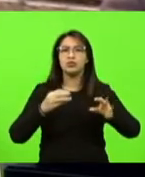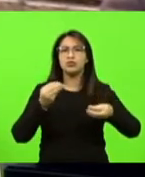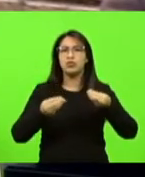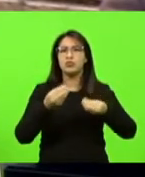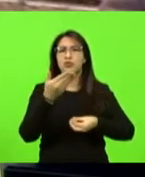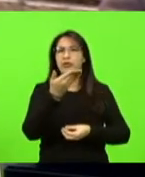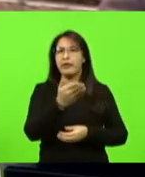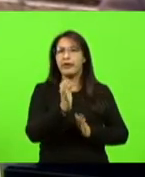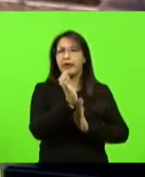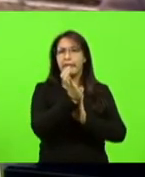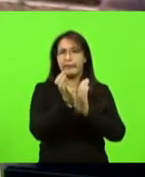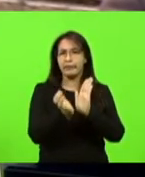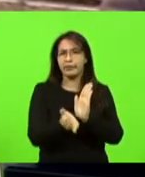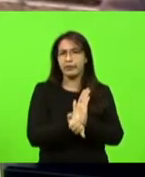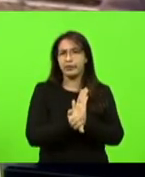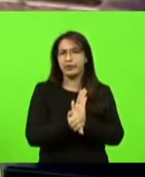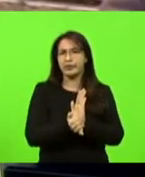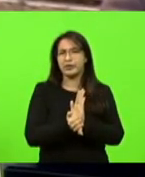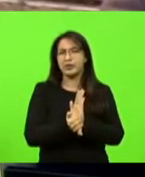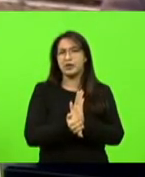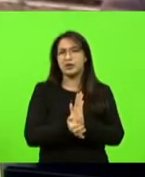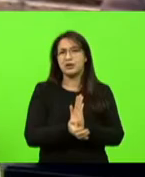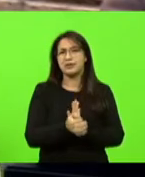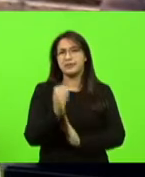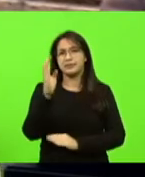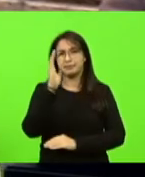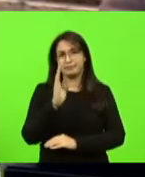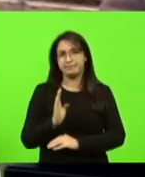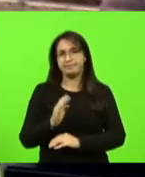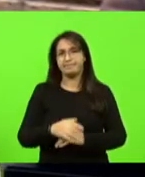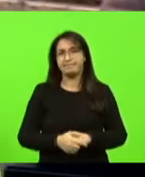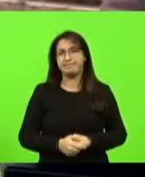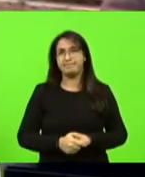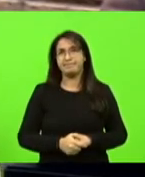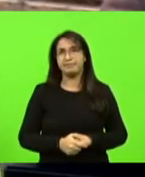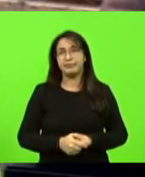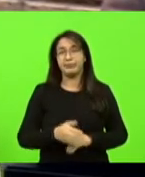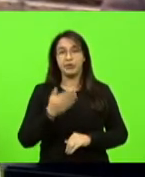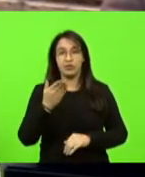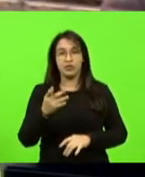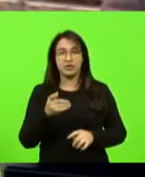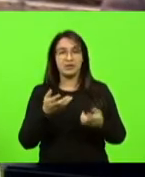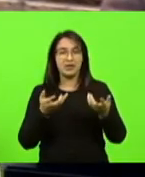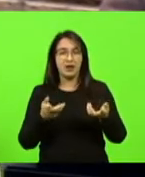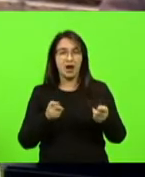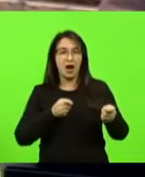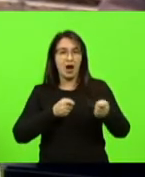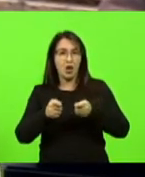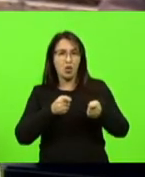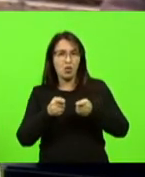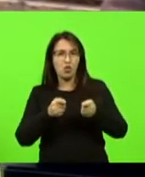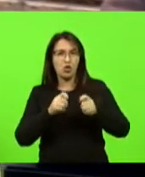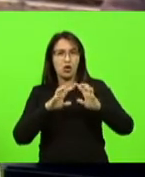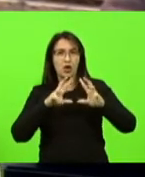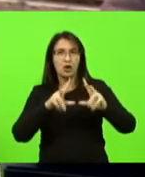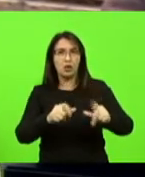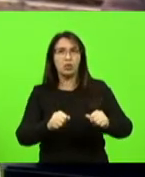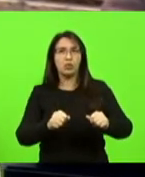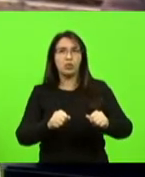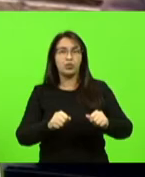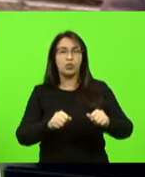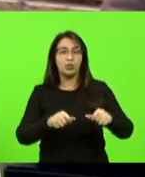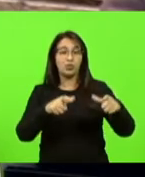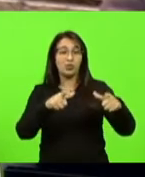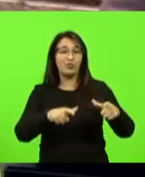essa burocracia estúpida do Brasil. Você controla, você quer controlar as coisas no lugar